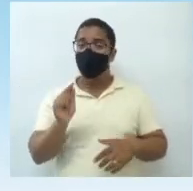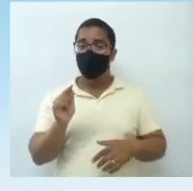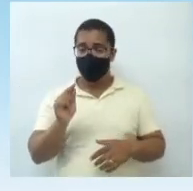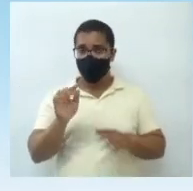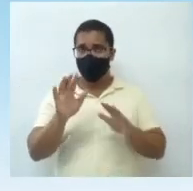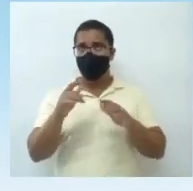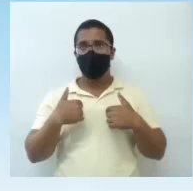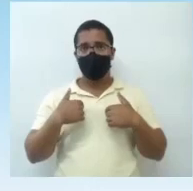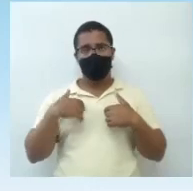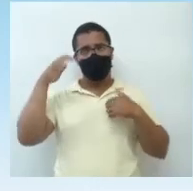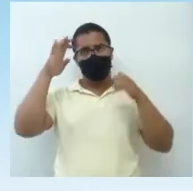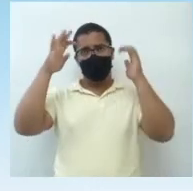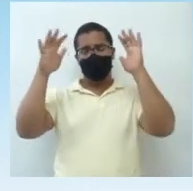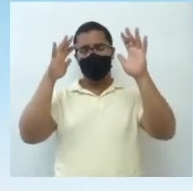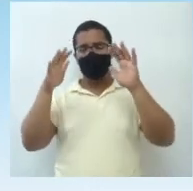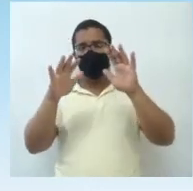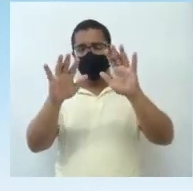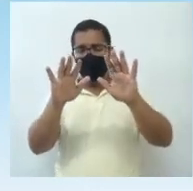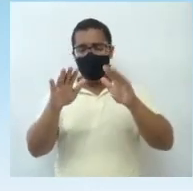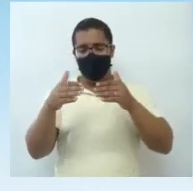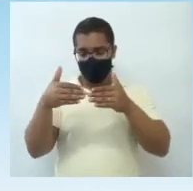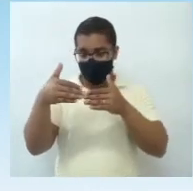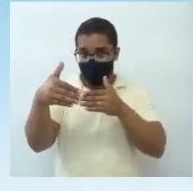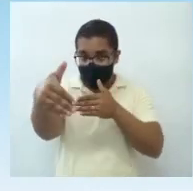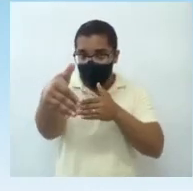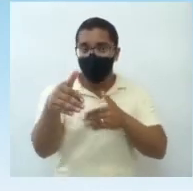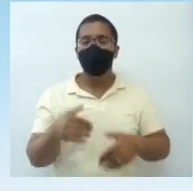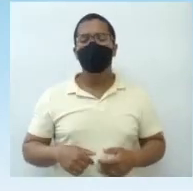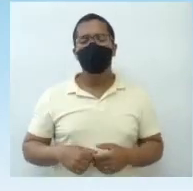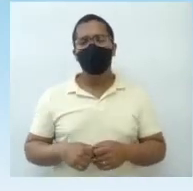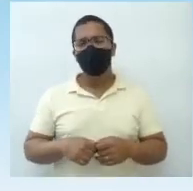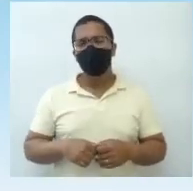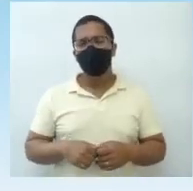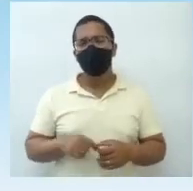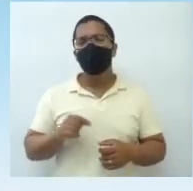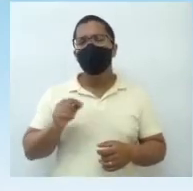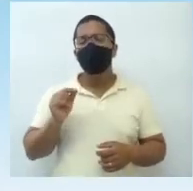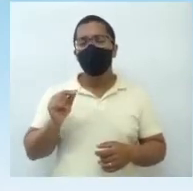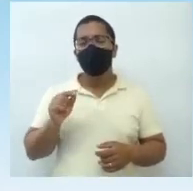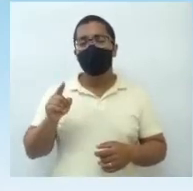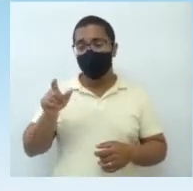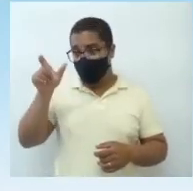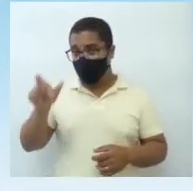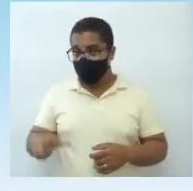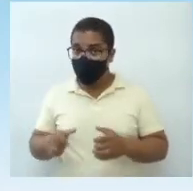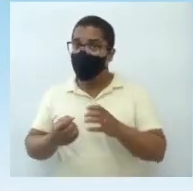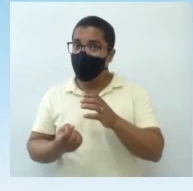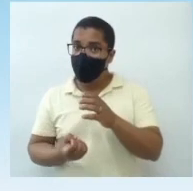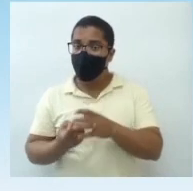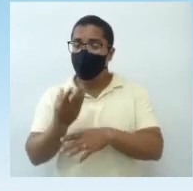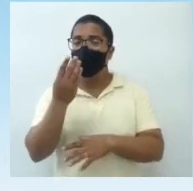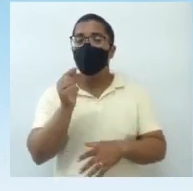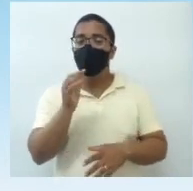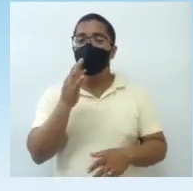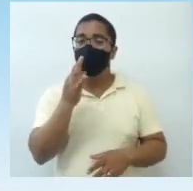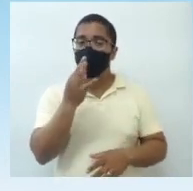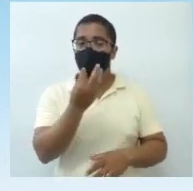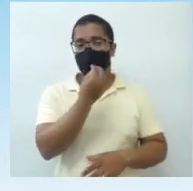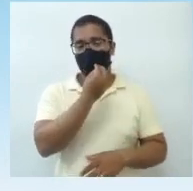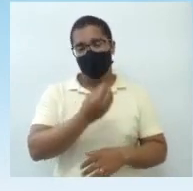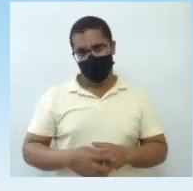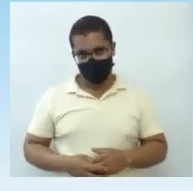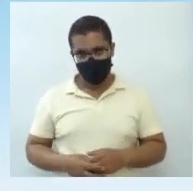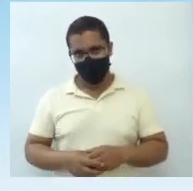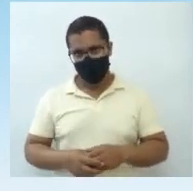e é ele a partir daí ele começa a desenvolver aquele que a gente vai chamado e conhecimento